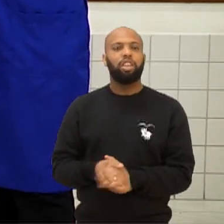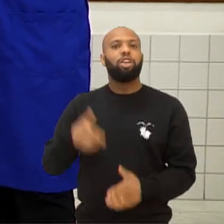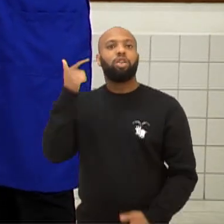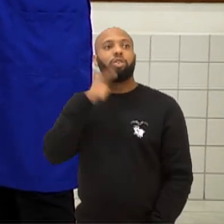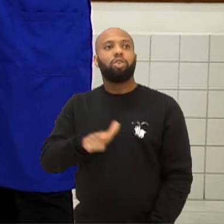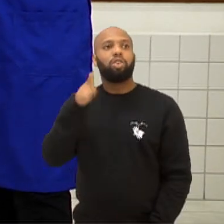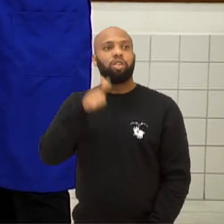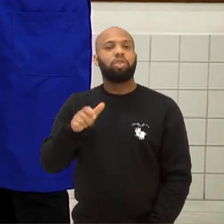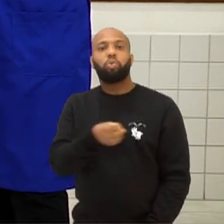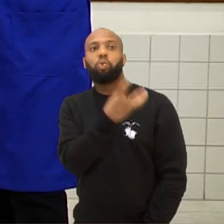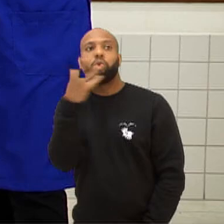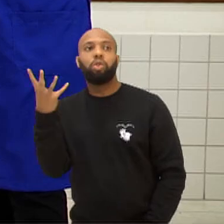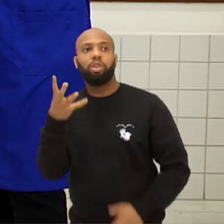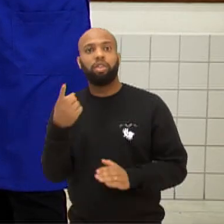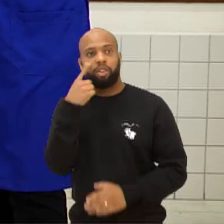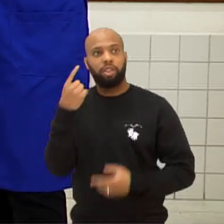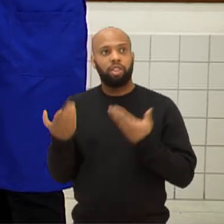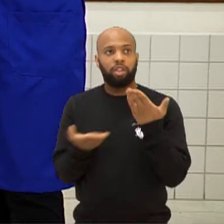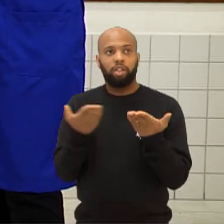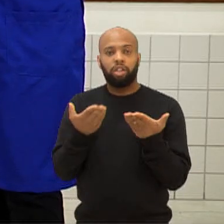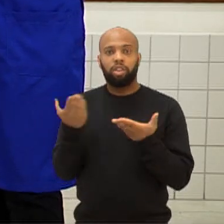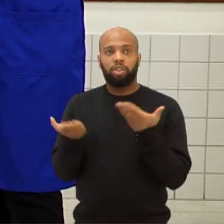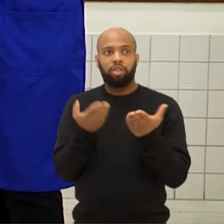efetivamente acertaram? Vamos lá.